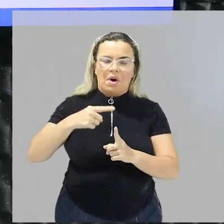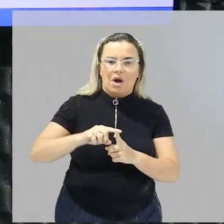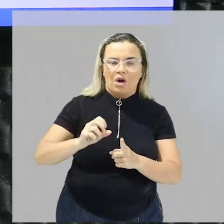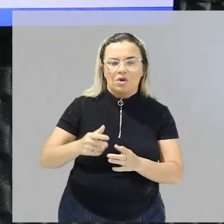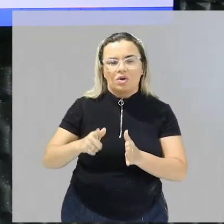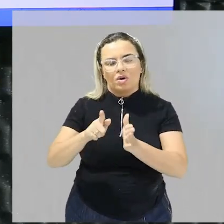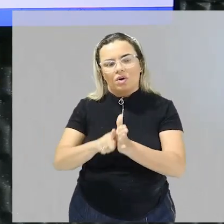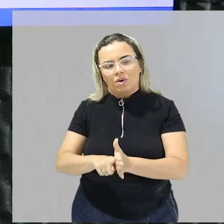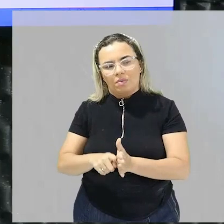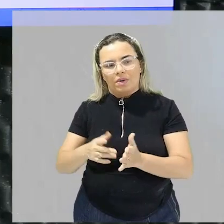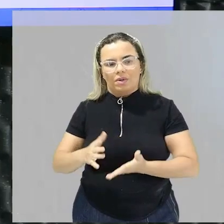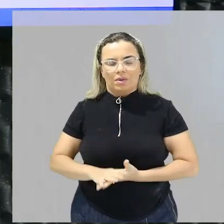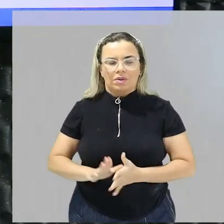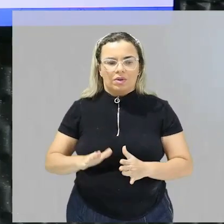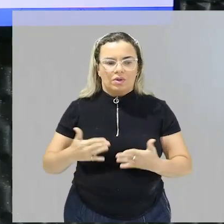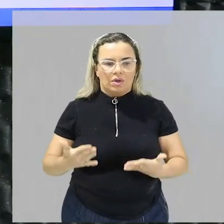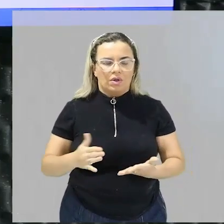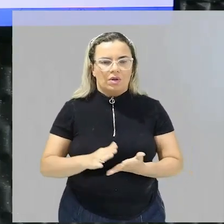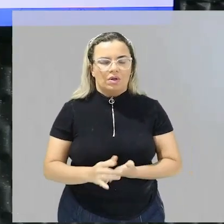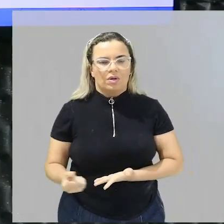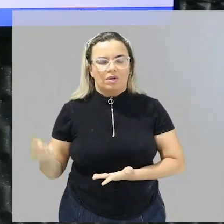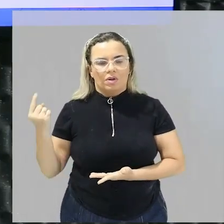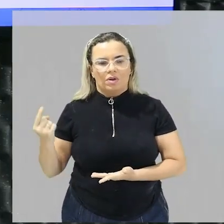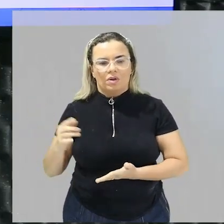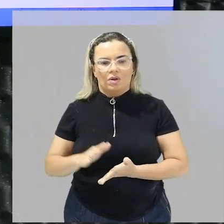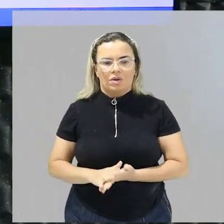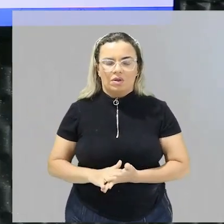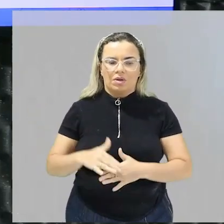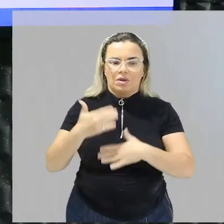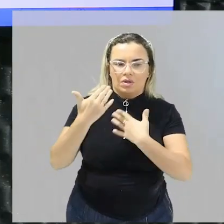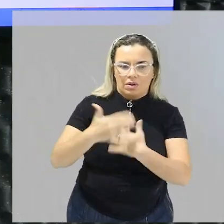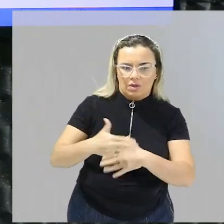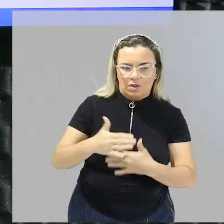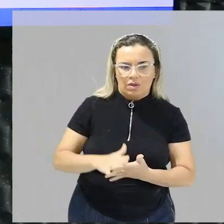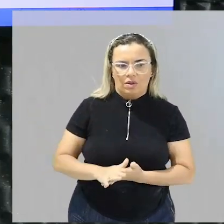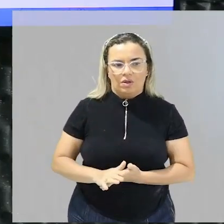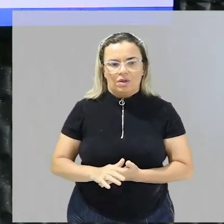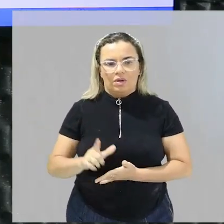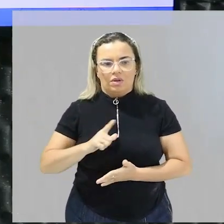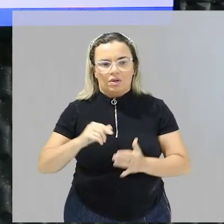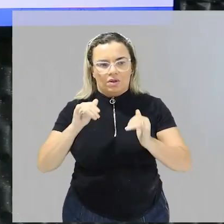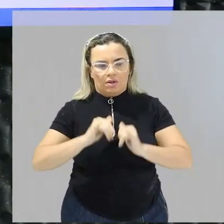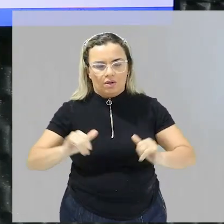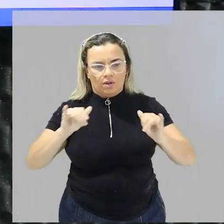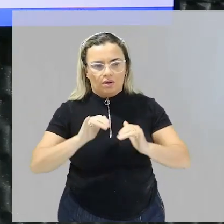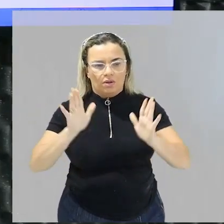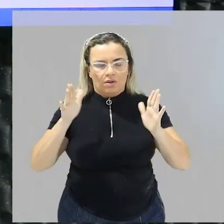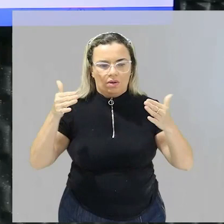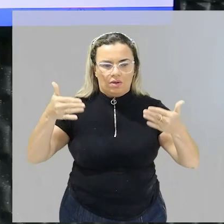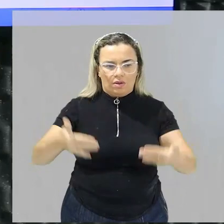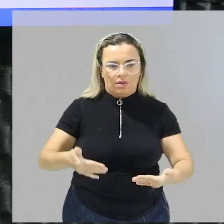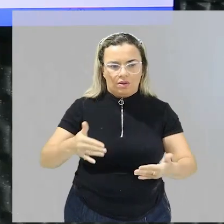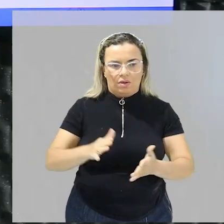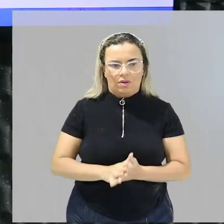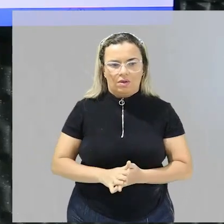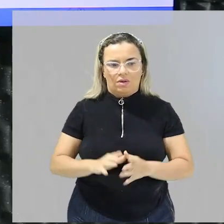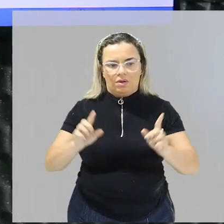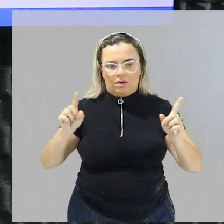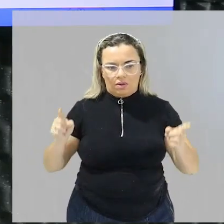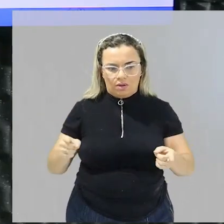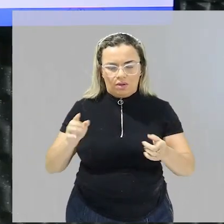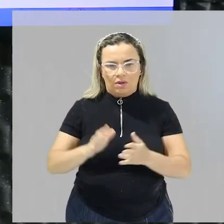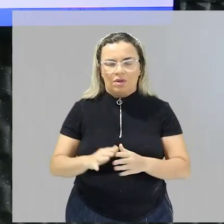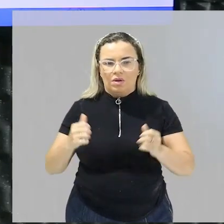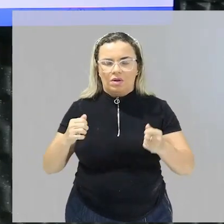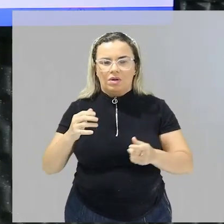tá? Aqui, uma vez ou outra, essas bancas, né, trazem essa informação para nós. Então, fica atento quando aparece o parênteses, porque você também